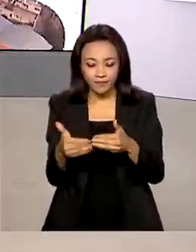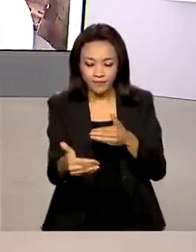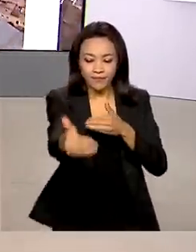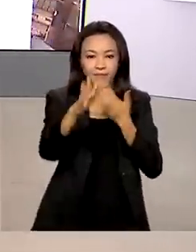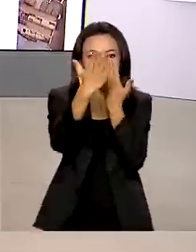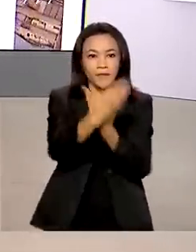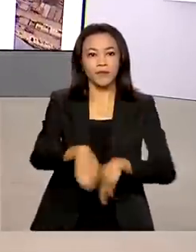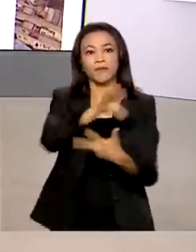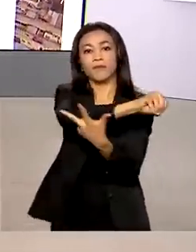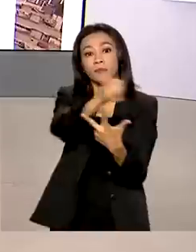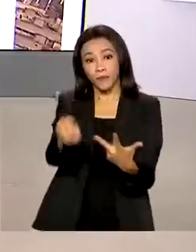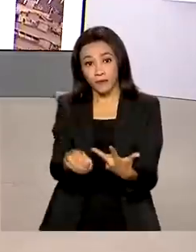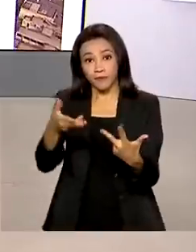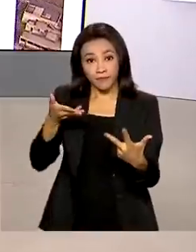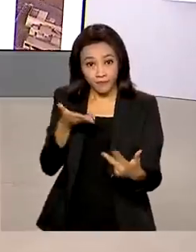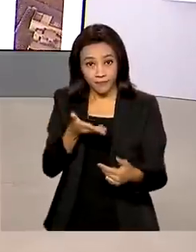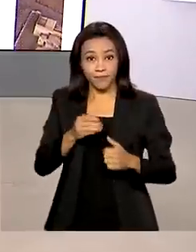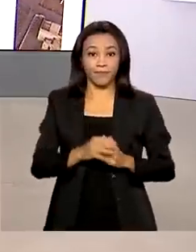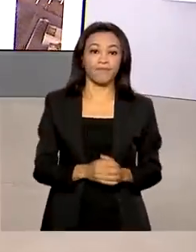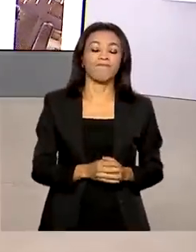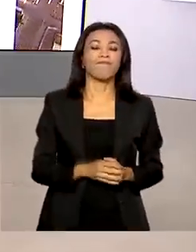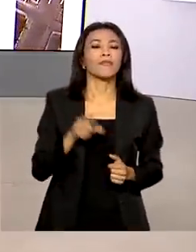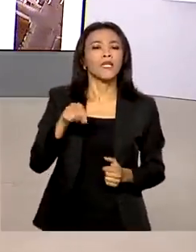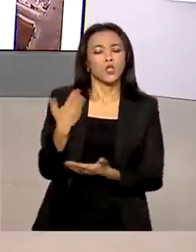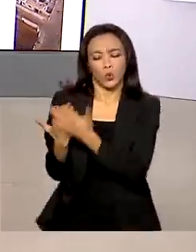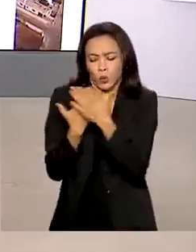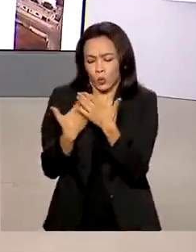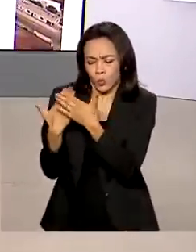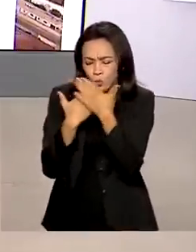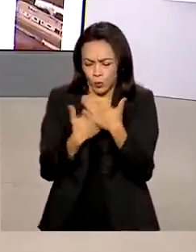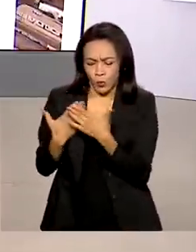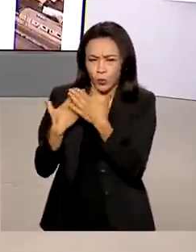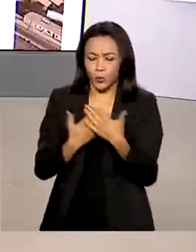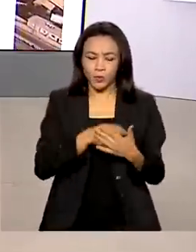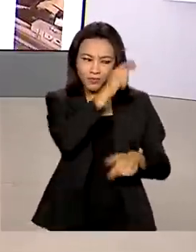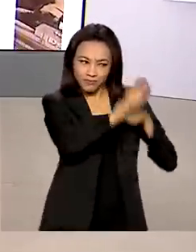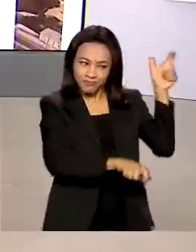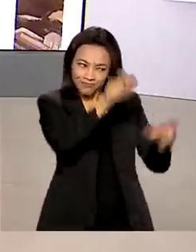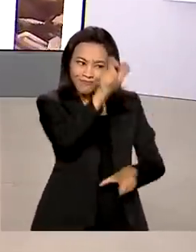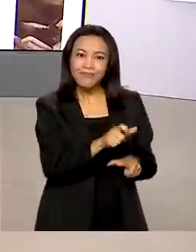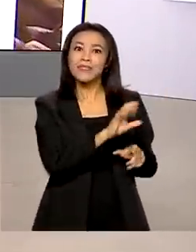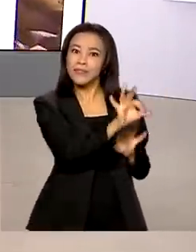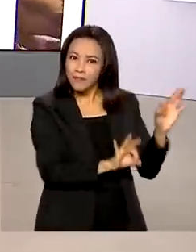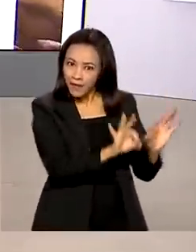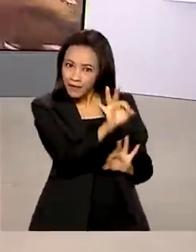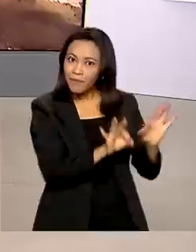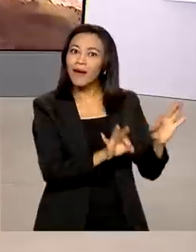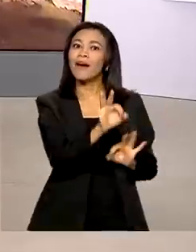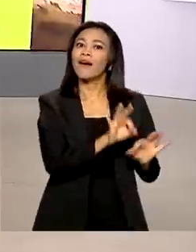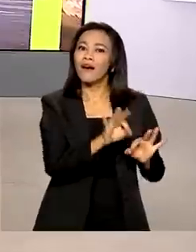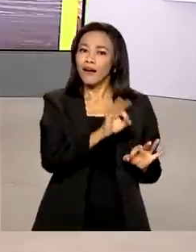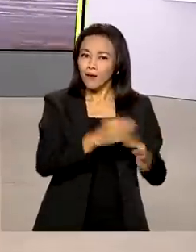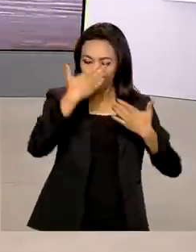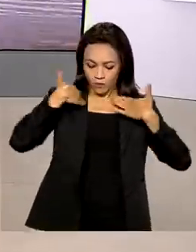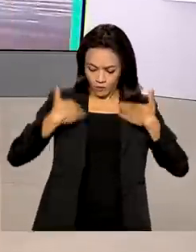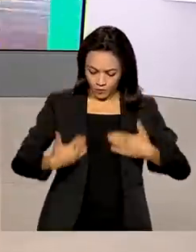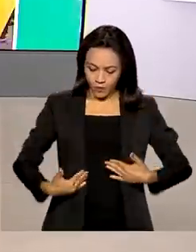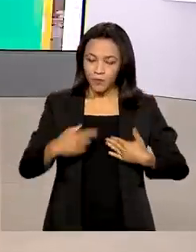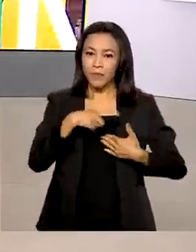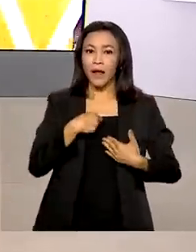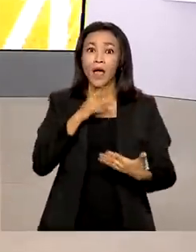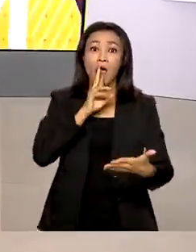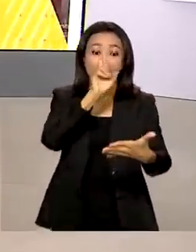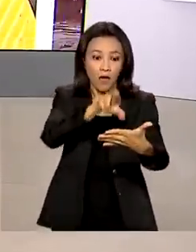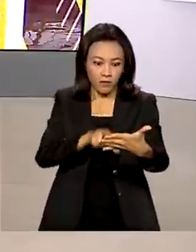o Exame Nacional do Ensino Médio além dos estudos muitos candidatos se preparam também fisicamente para responder